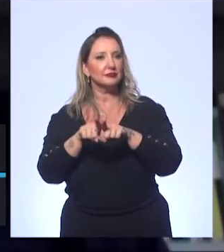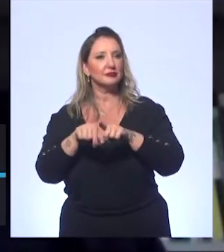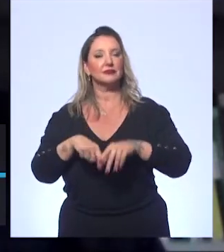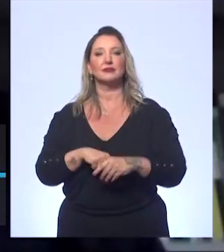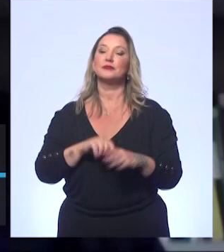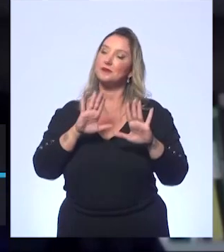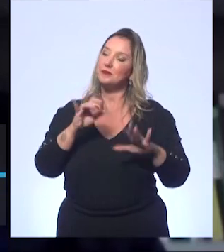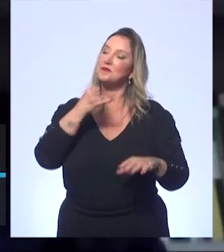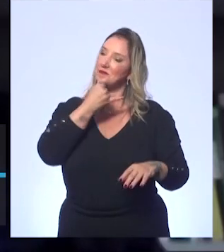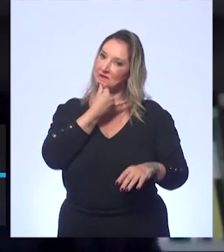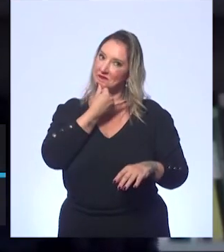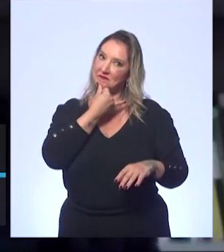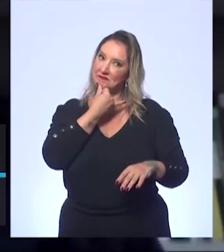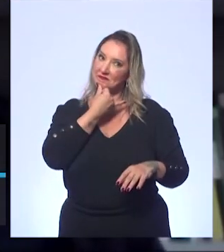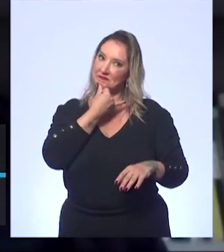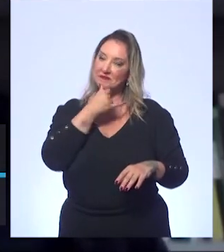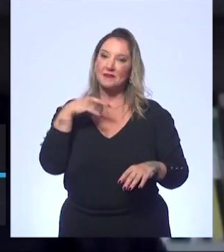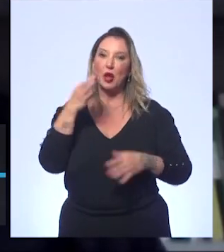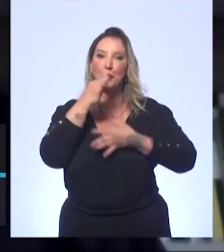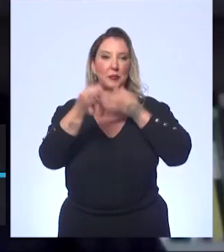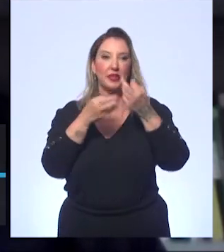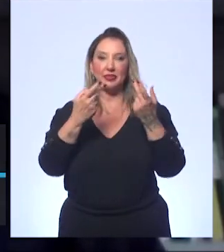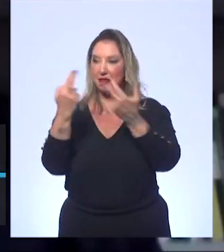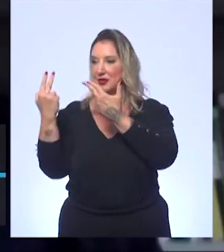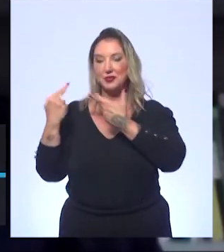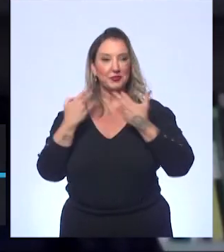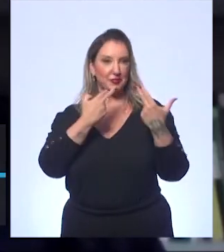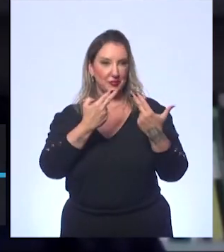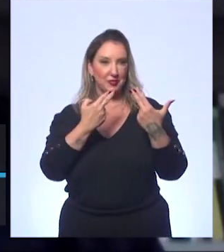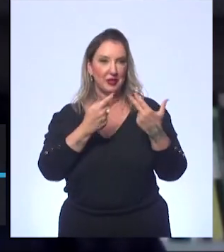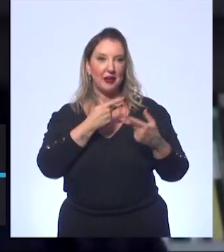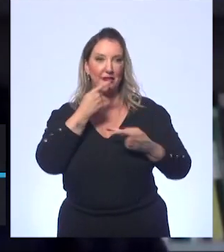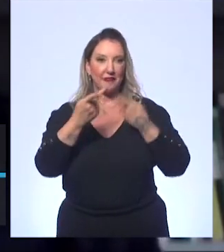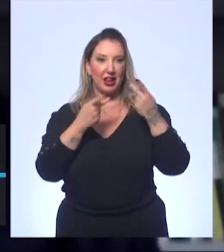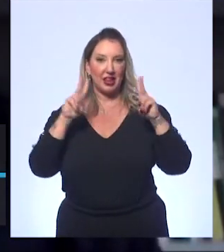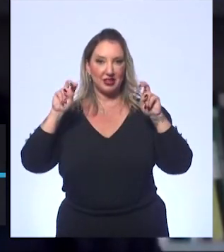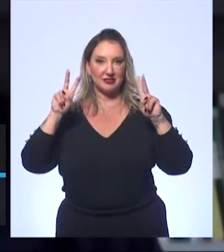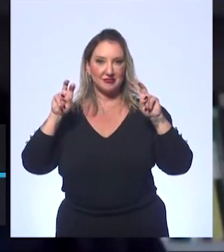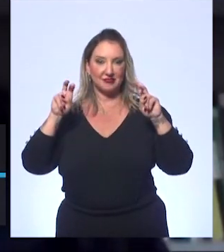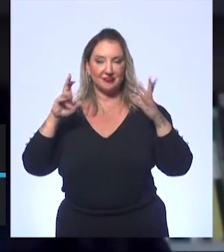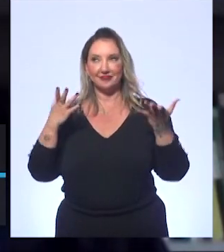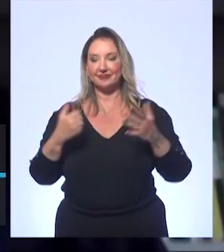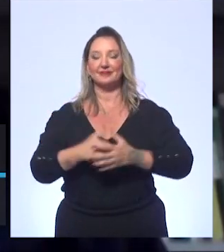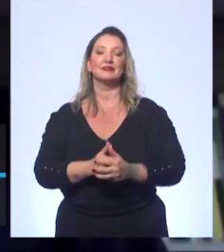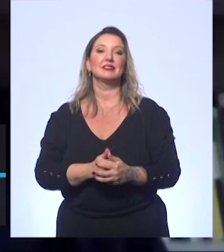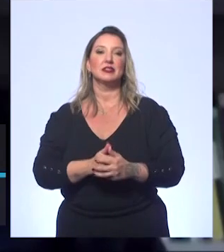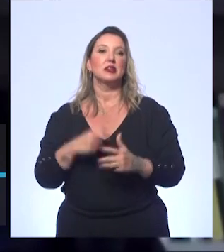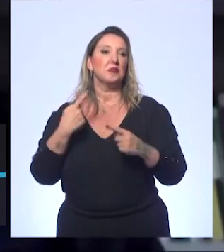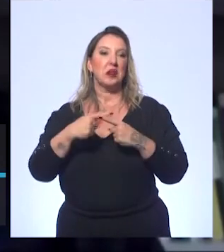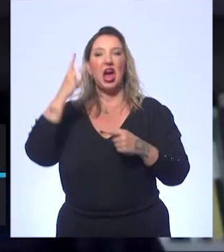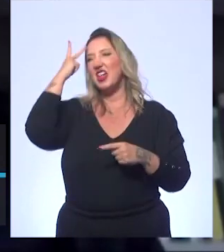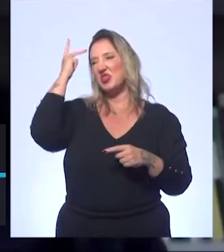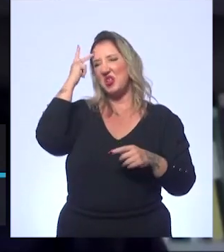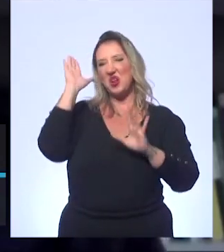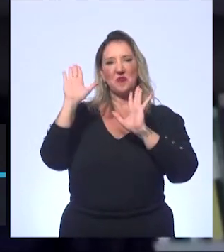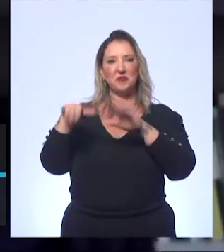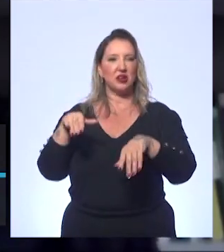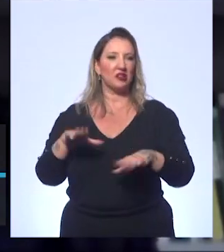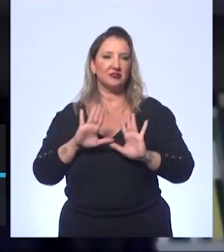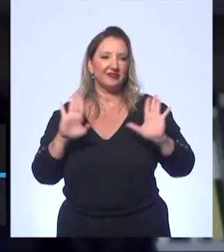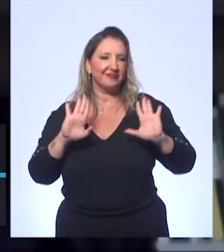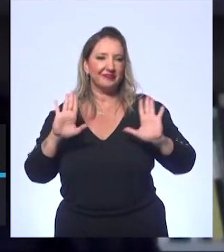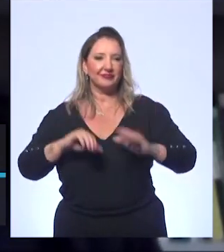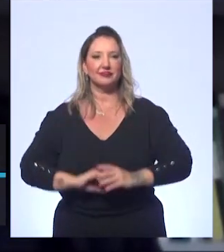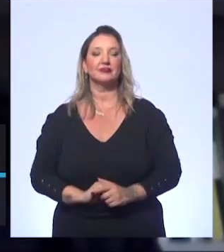mas infelizmente, né, no senso comum, quando se fala, até porque isso se normalizou, né, como algo normal,